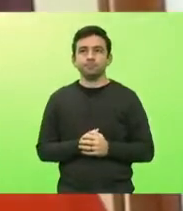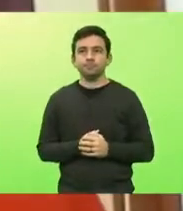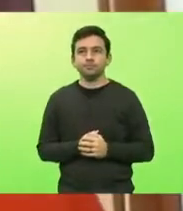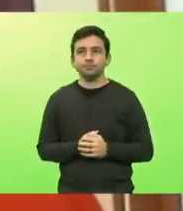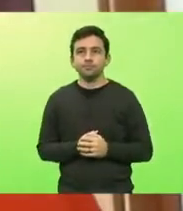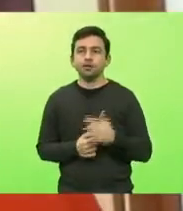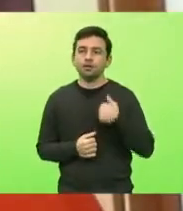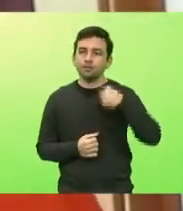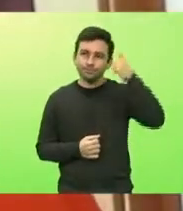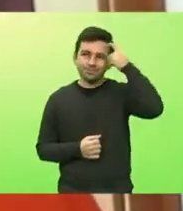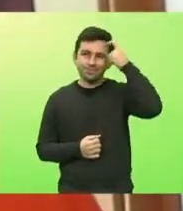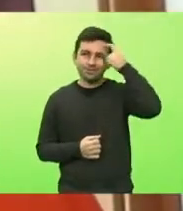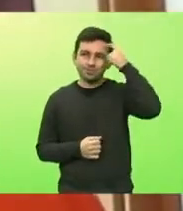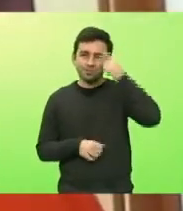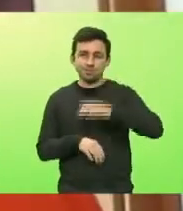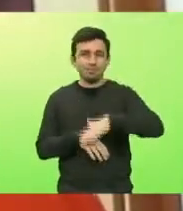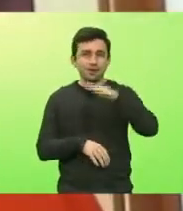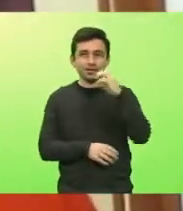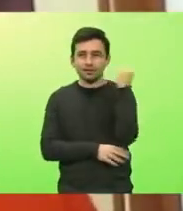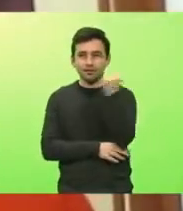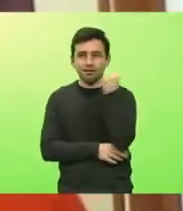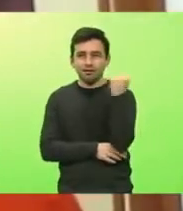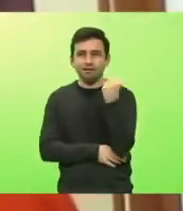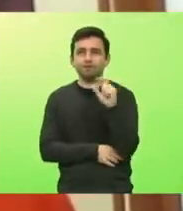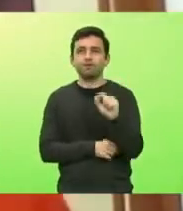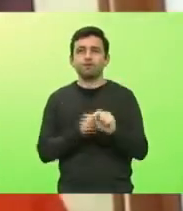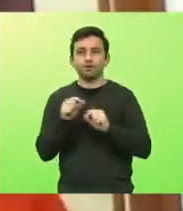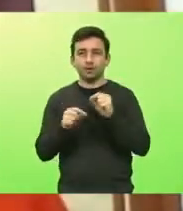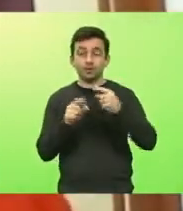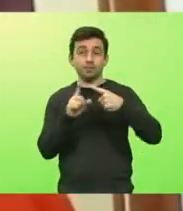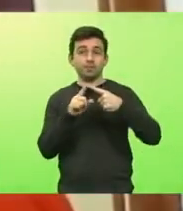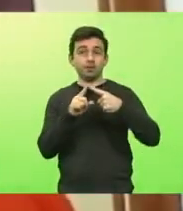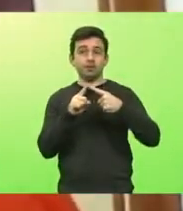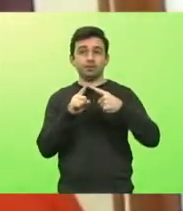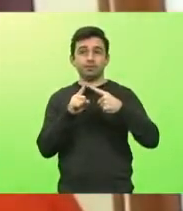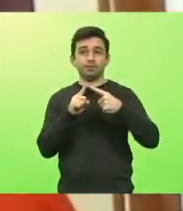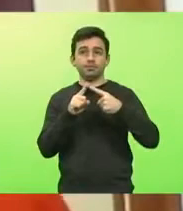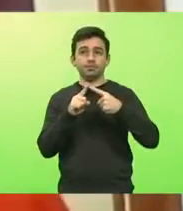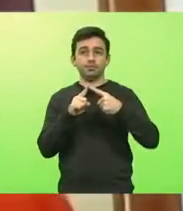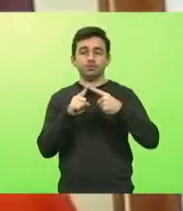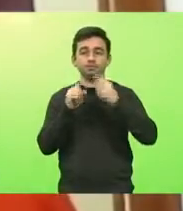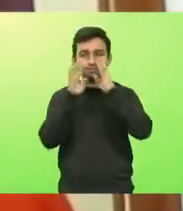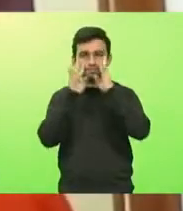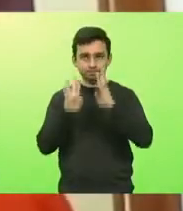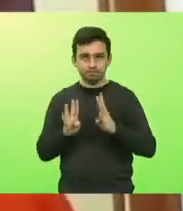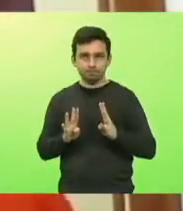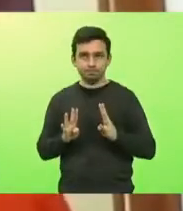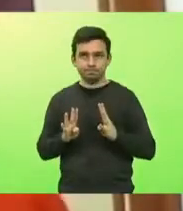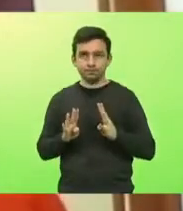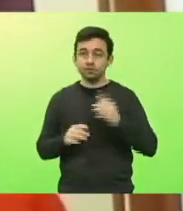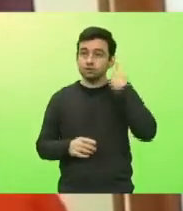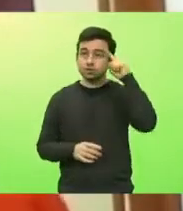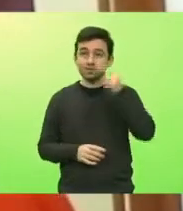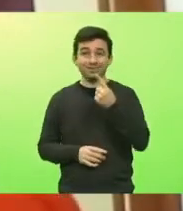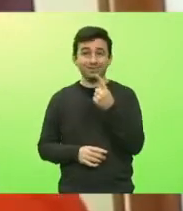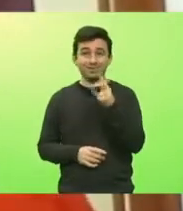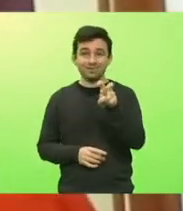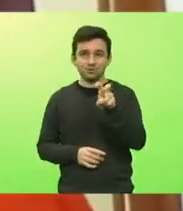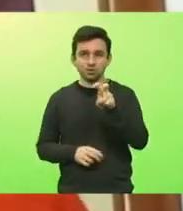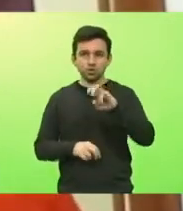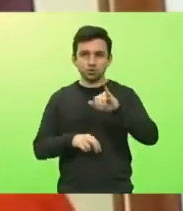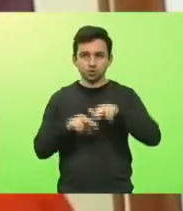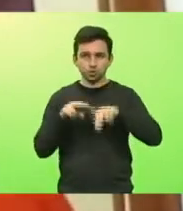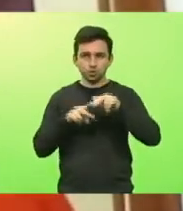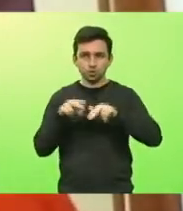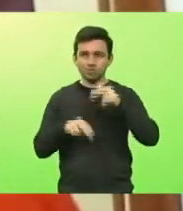Penso que a situação mais grave é essa primeira que vou abordar. Prestem bem atenção. No dia 15 de junho, era